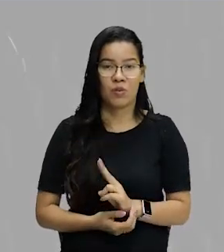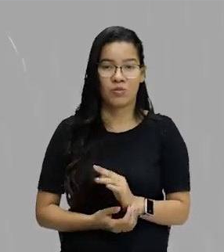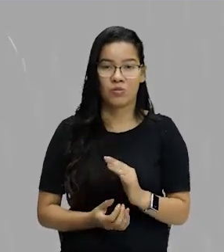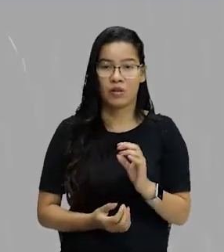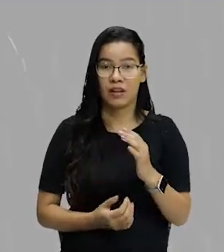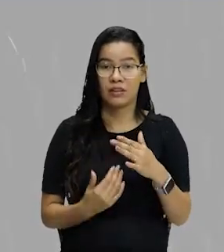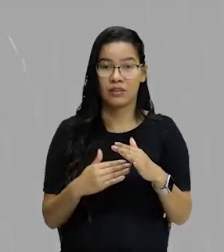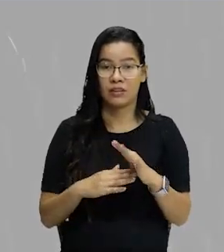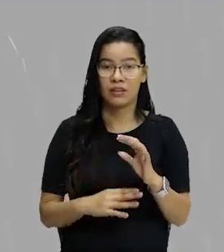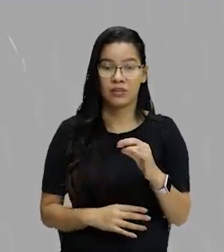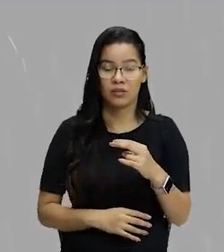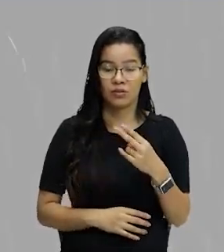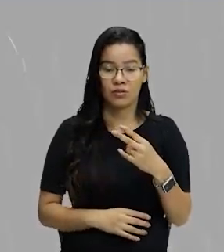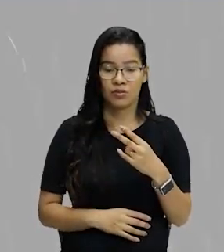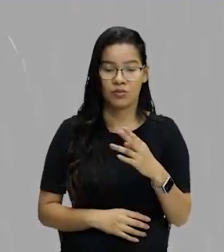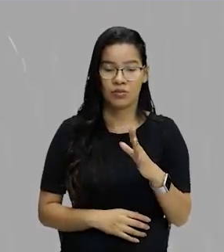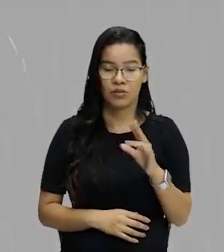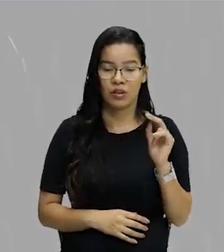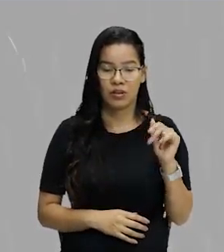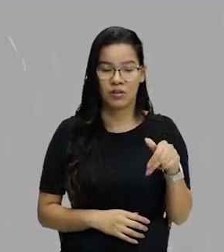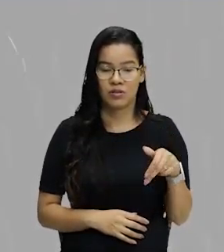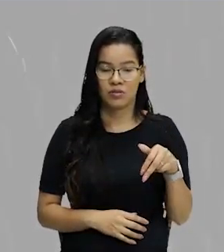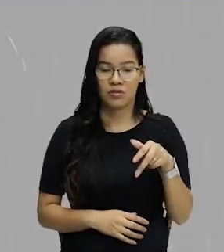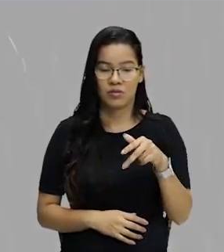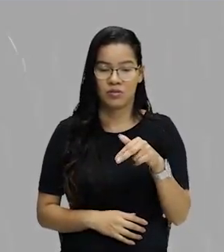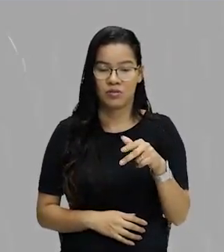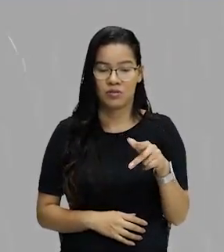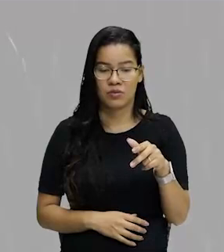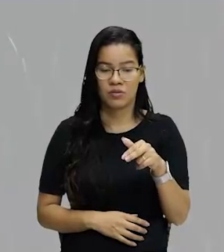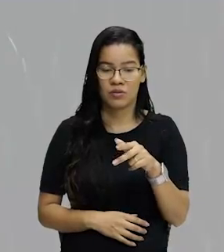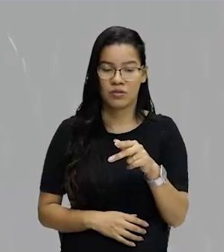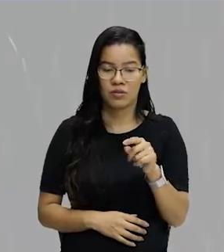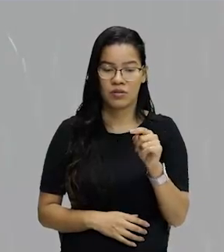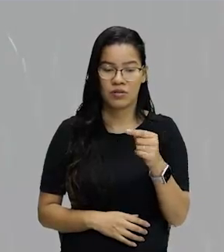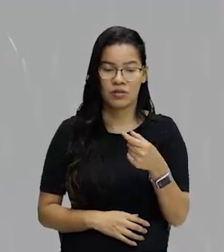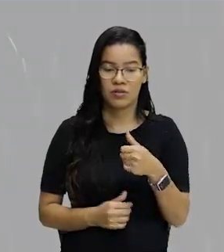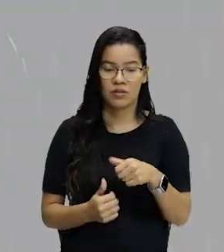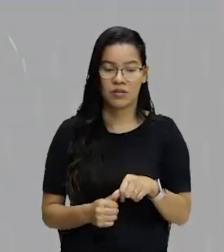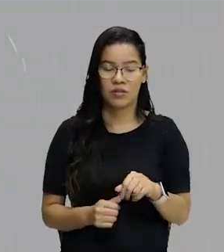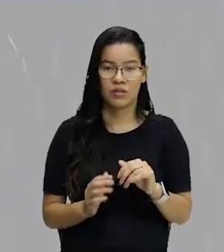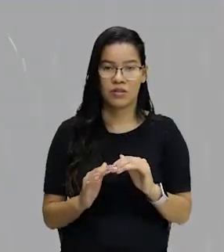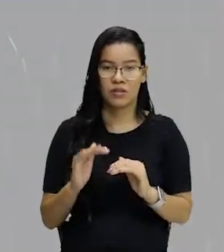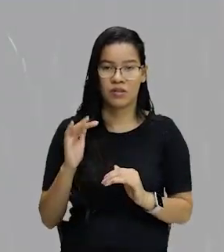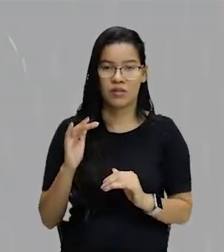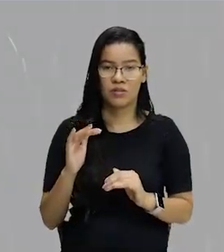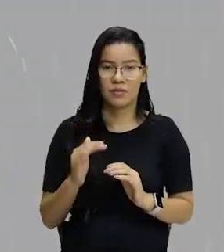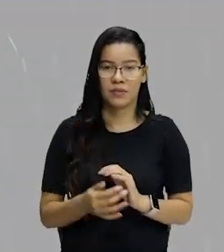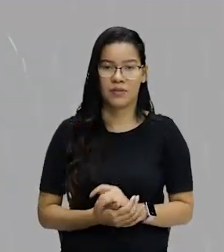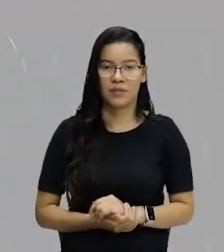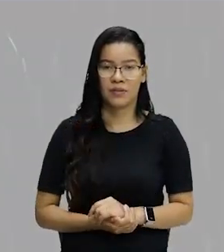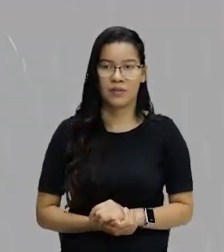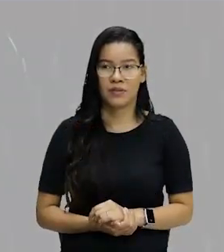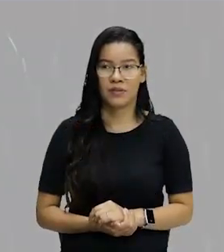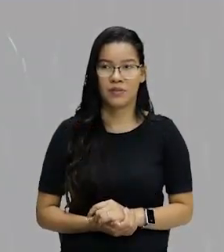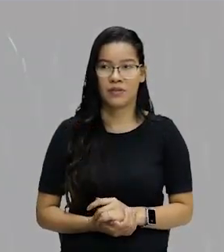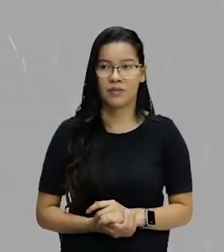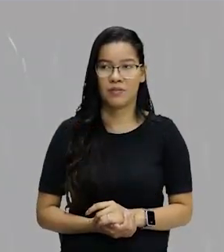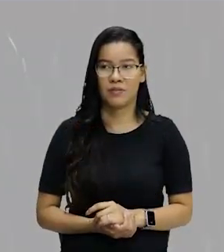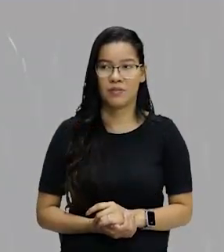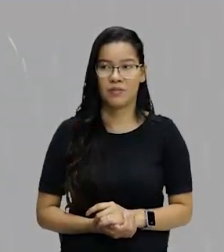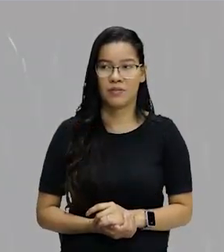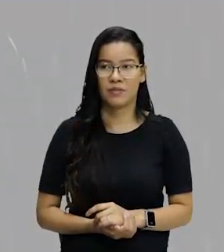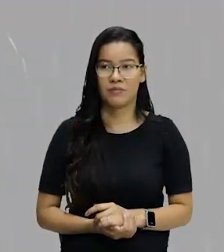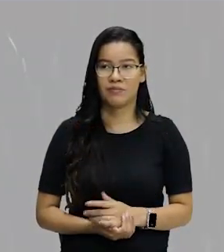2. Ele está aqui, já subiu alguém e de repente esse atleta está lá em cima e desprende uma pedra,